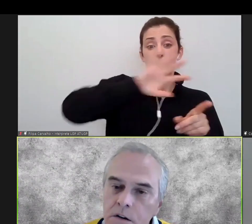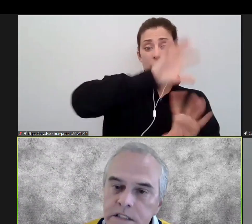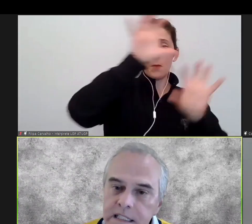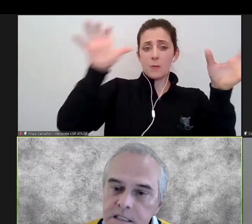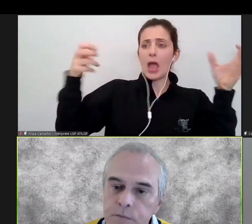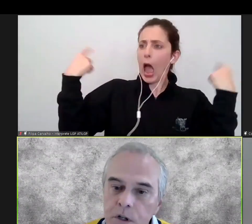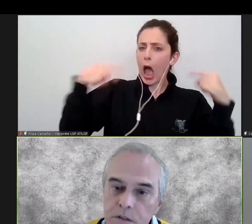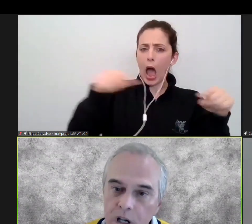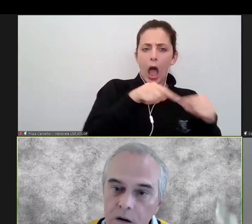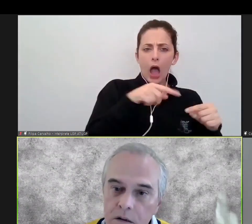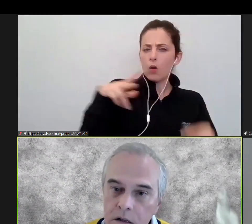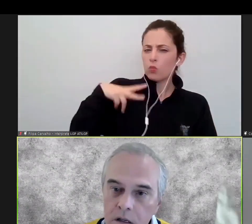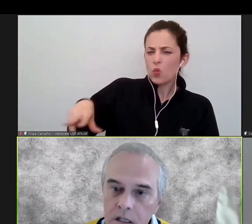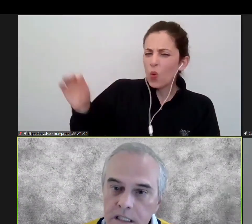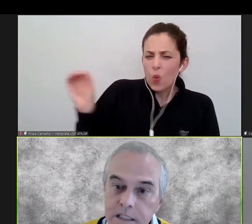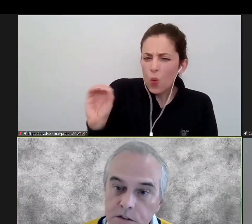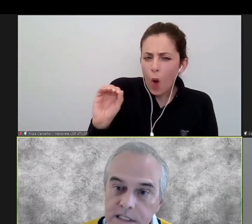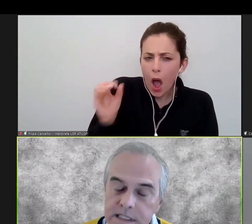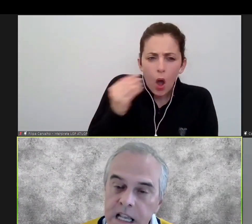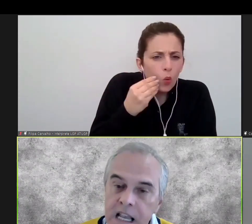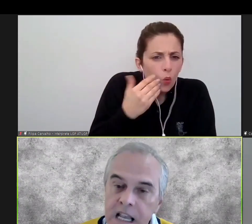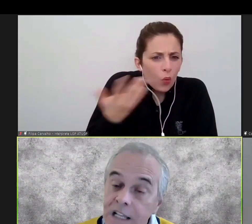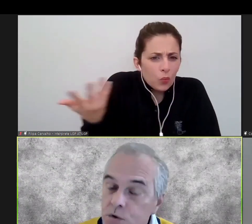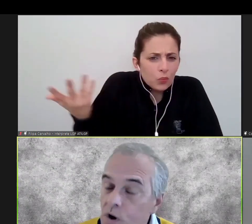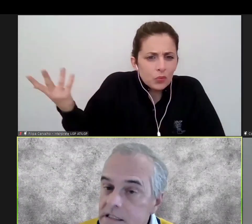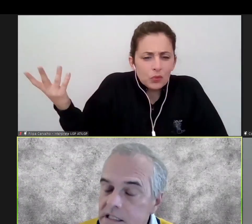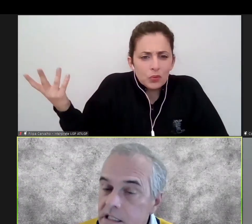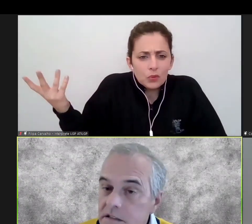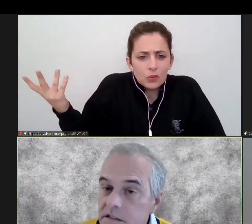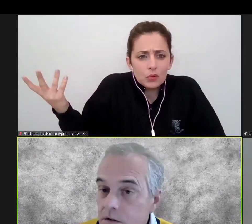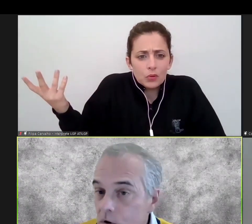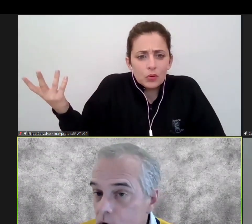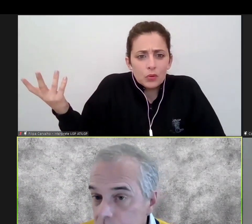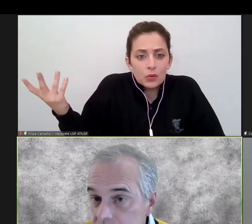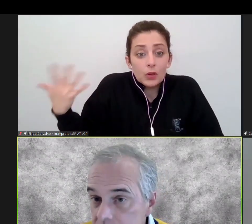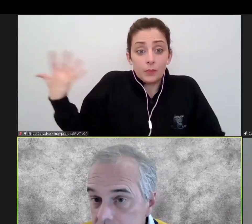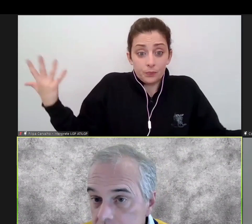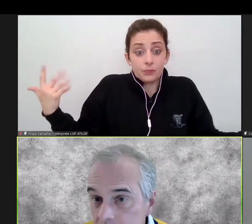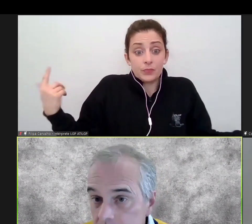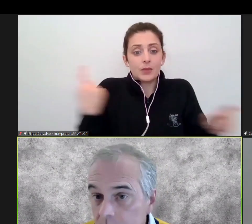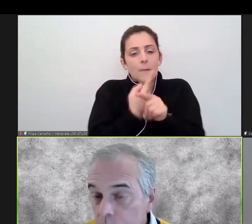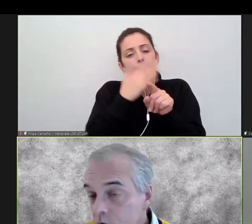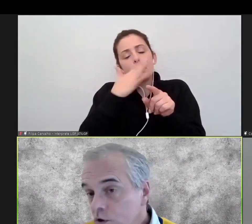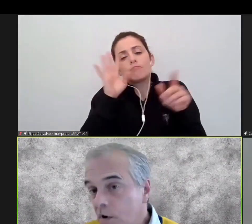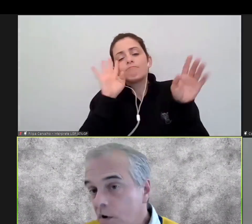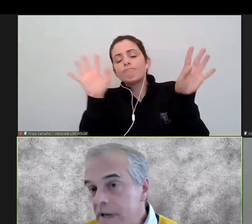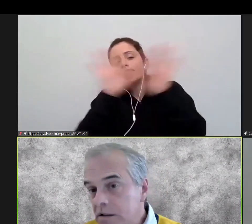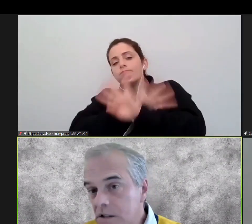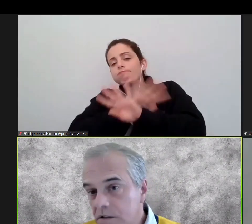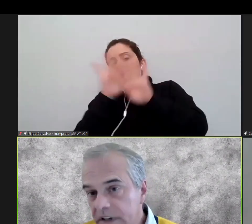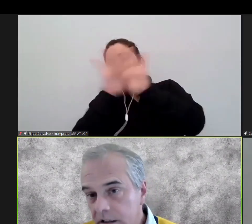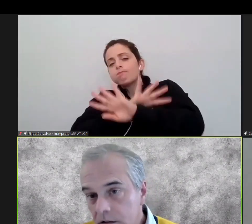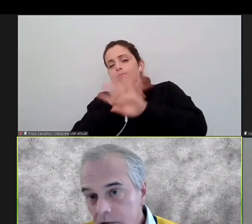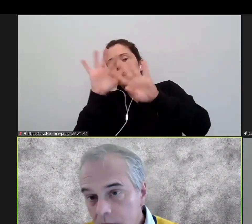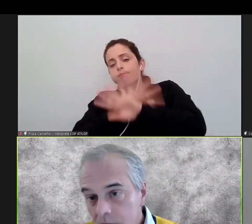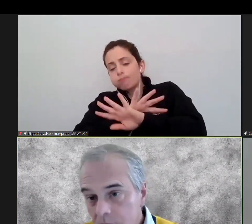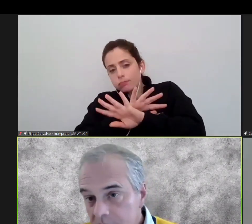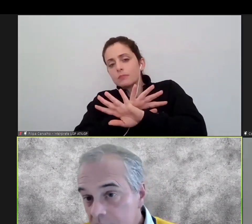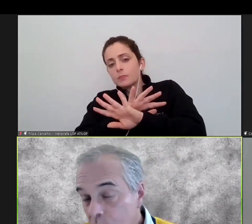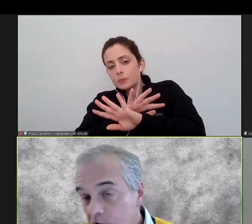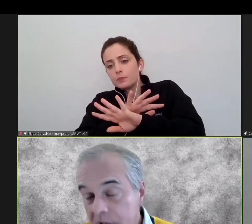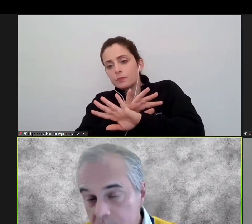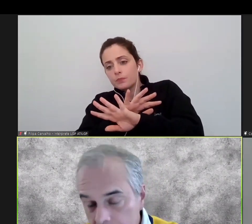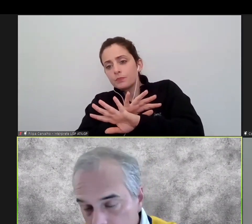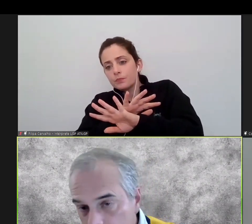não acontece em Portugal? Entendeu? Então, assim, as coisas, elas estão ocultas. Os movimentos que vêm,